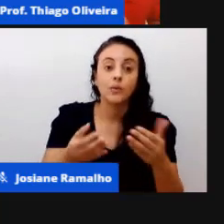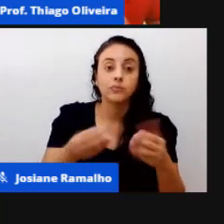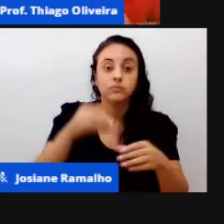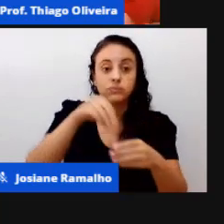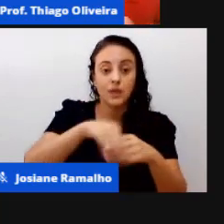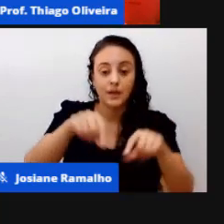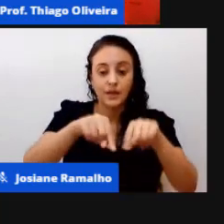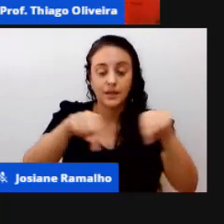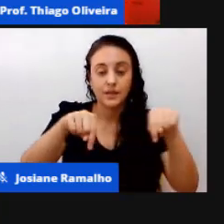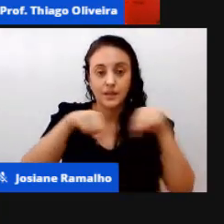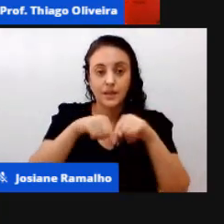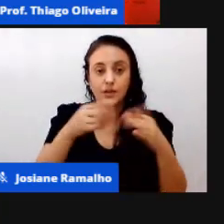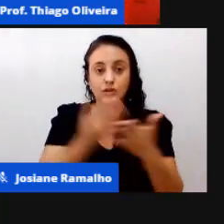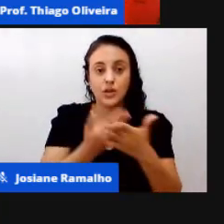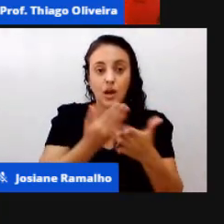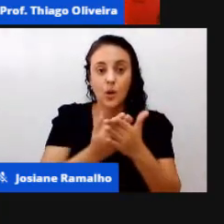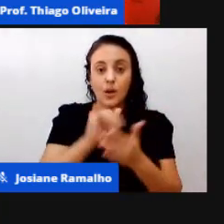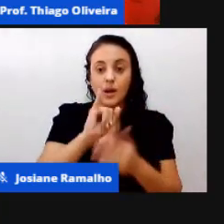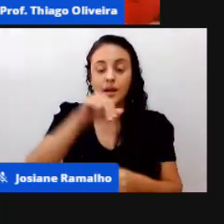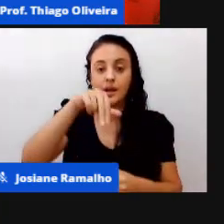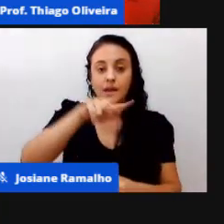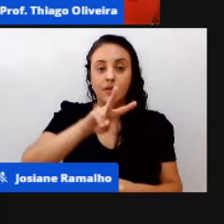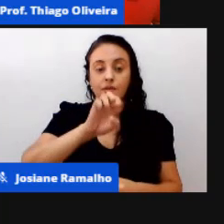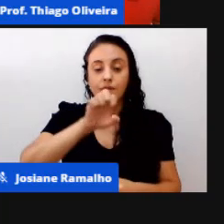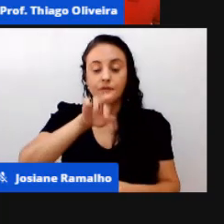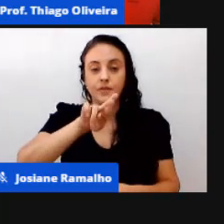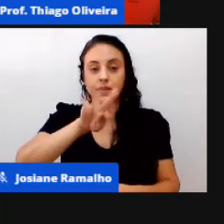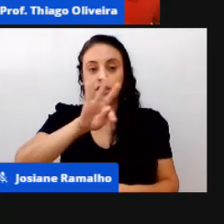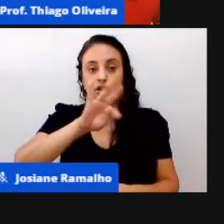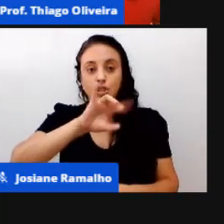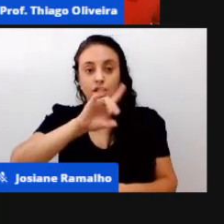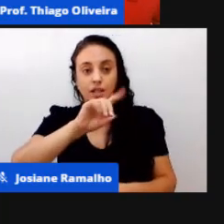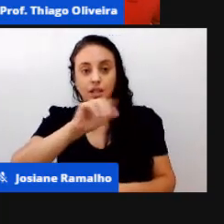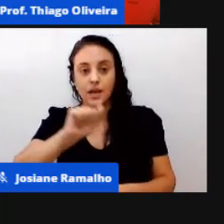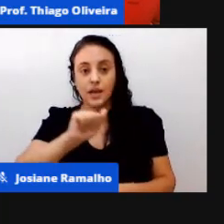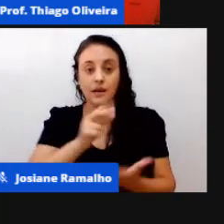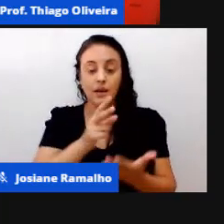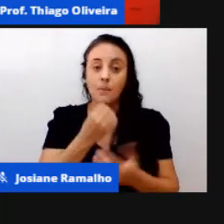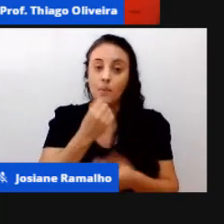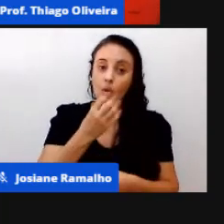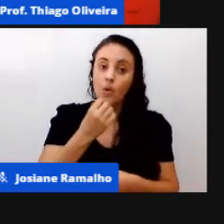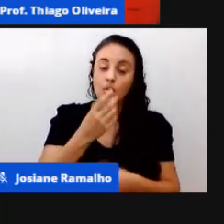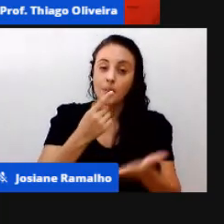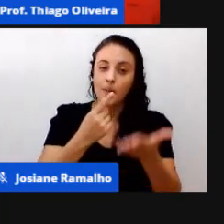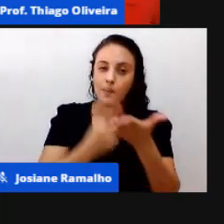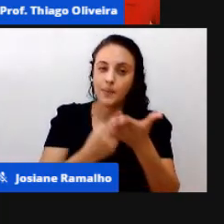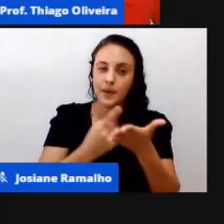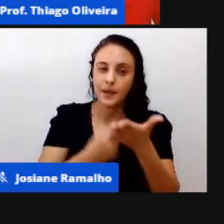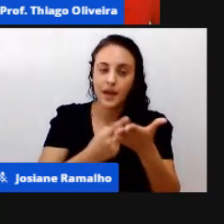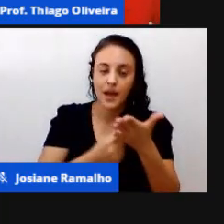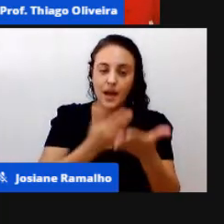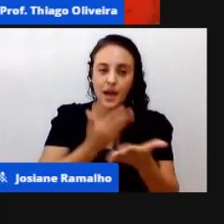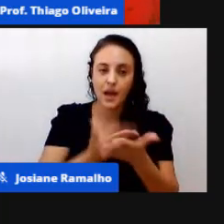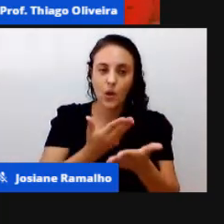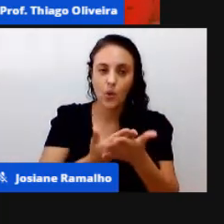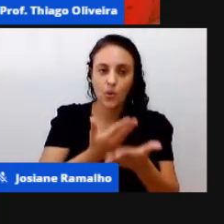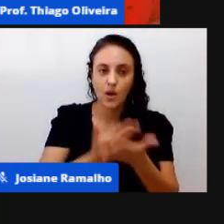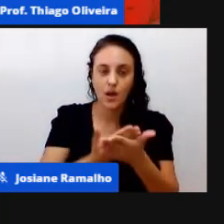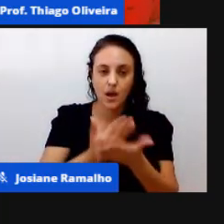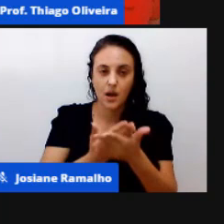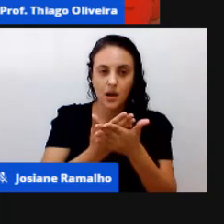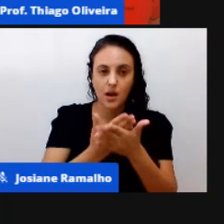invertida, é sempre bom você marcar aulas online, né? A aula presencial, como não tem como a